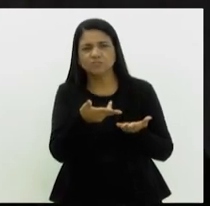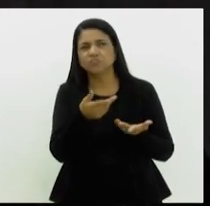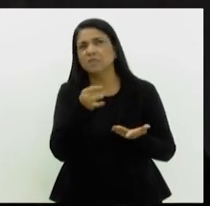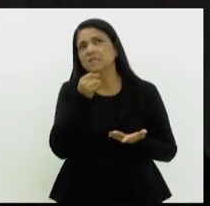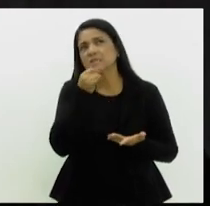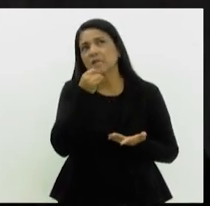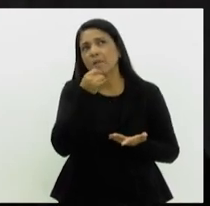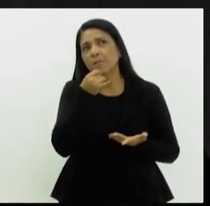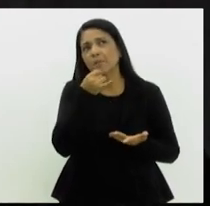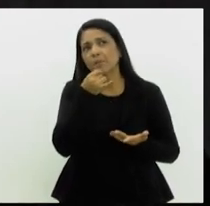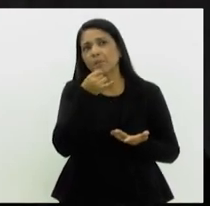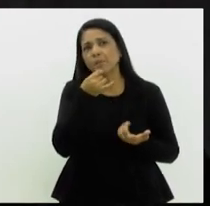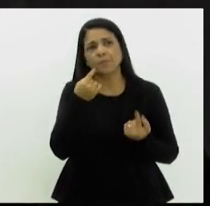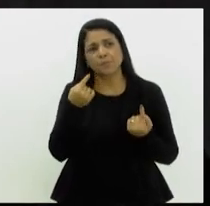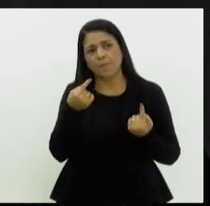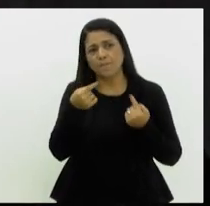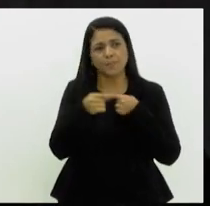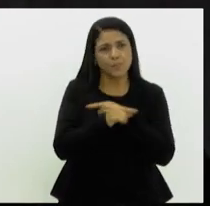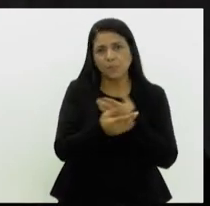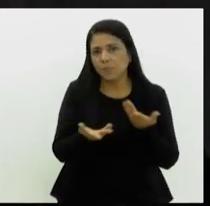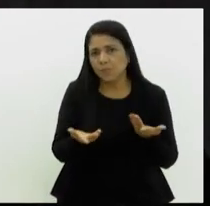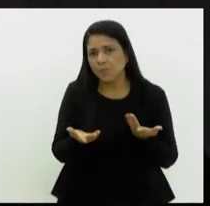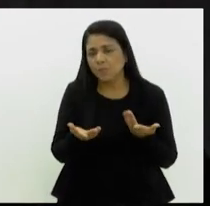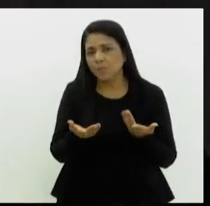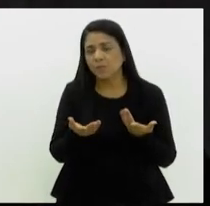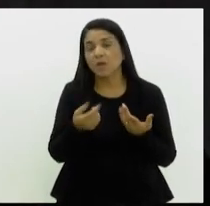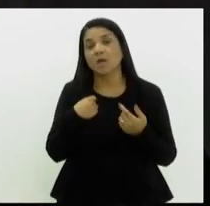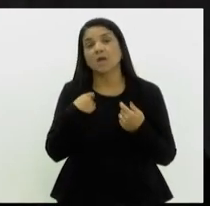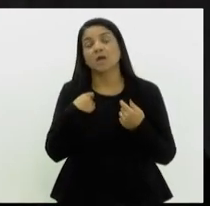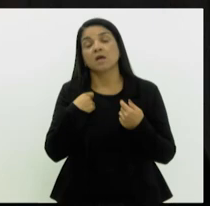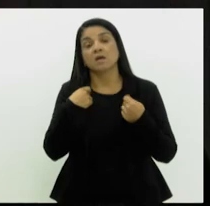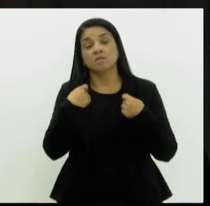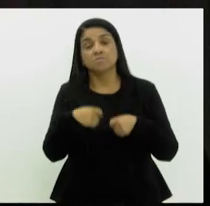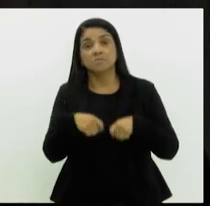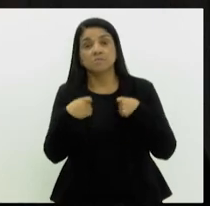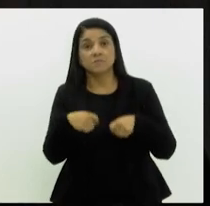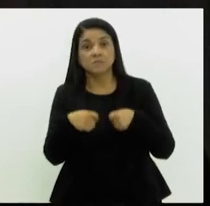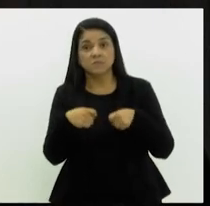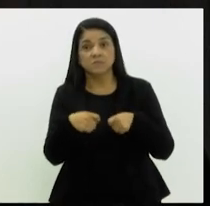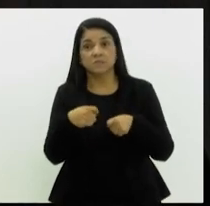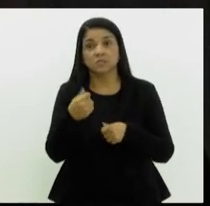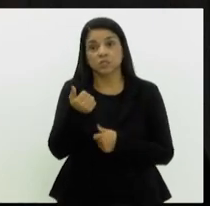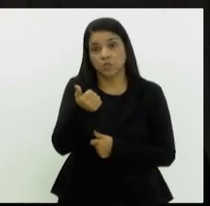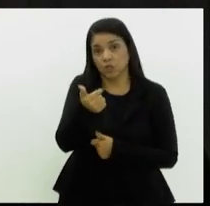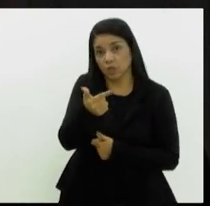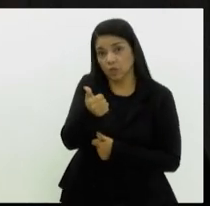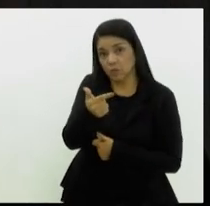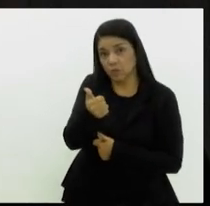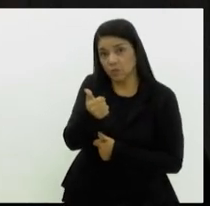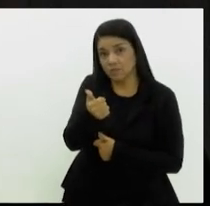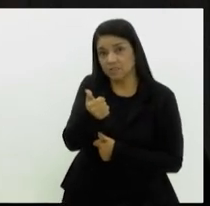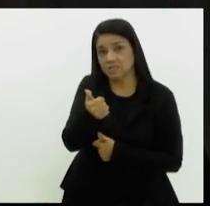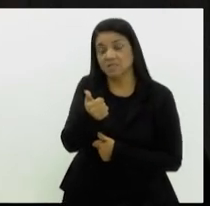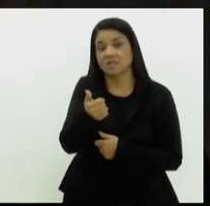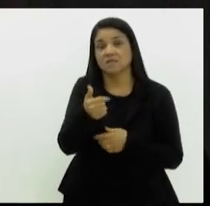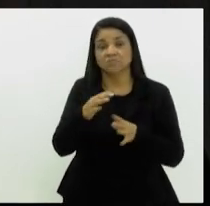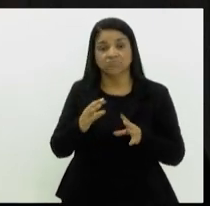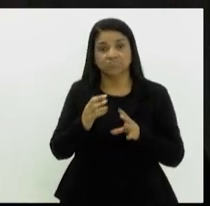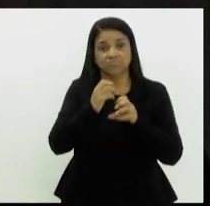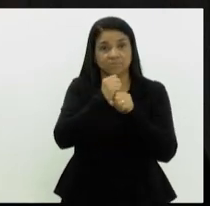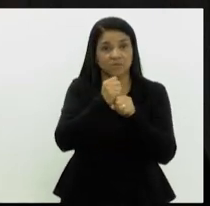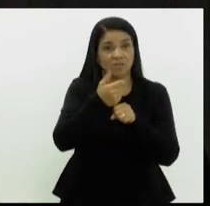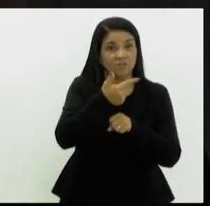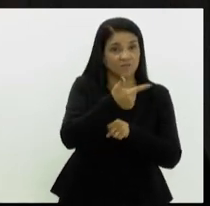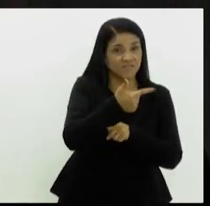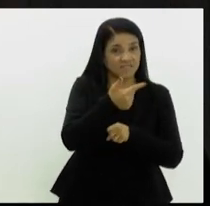de malversação. Pelo contrário, a gente precisa imaginar que de 12 das 27 Assembleias Legislativas do